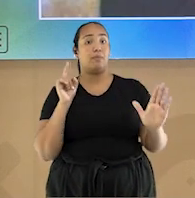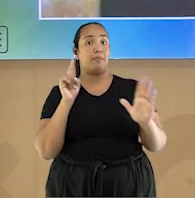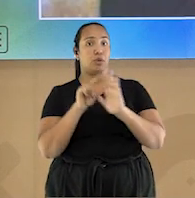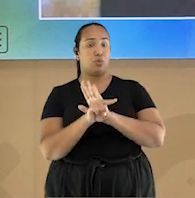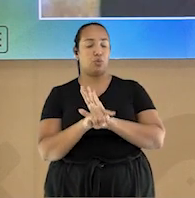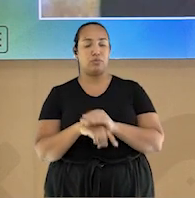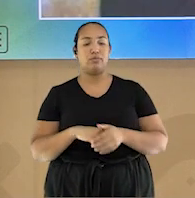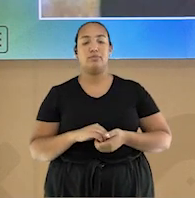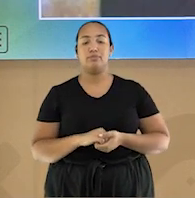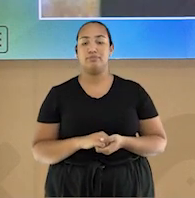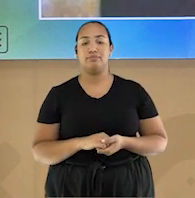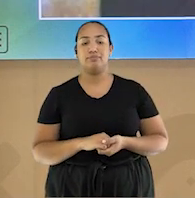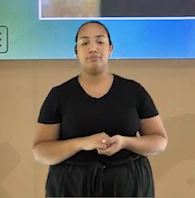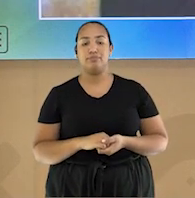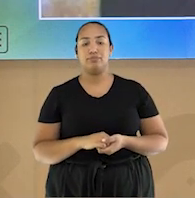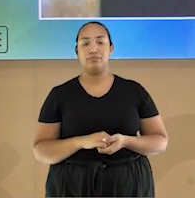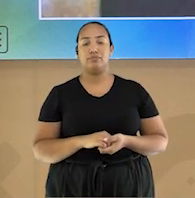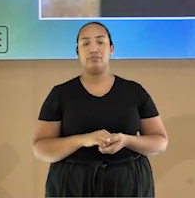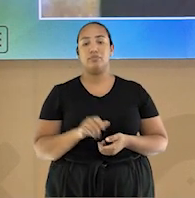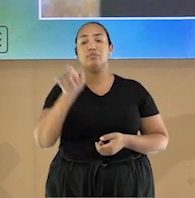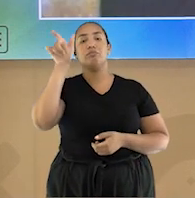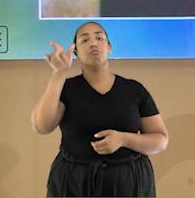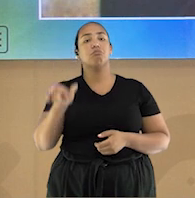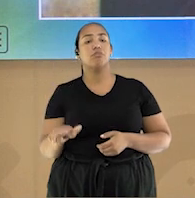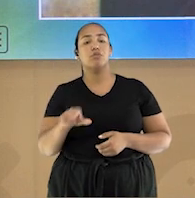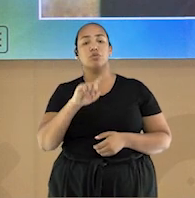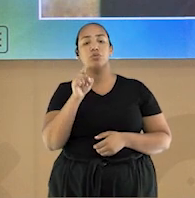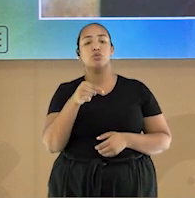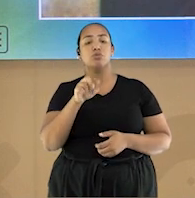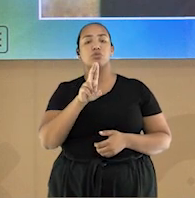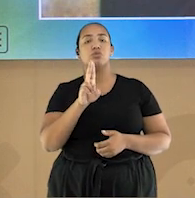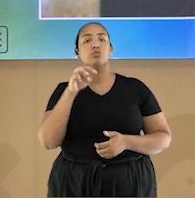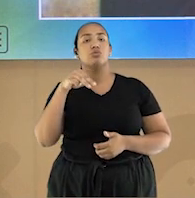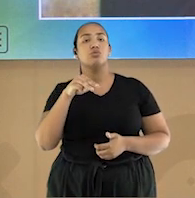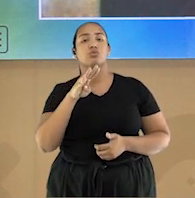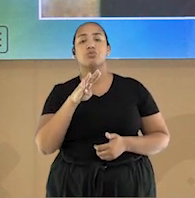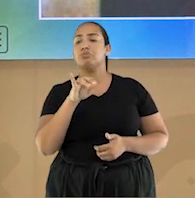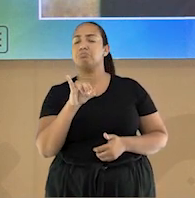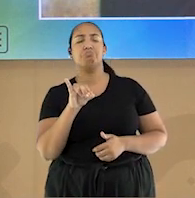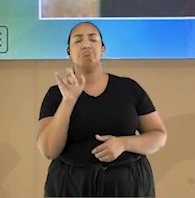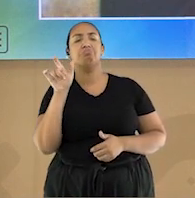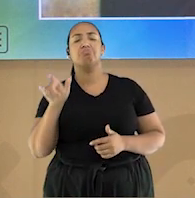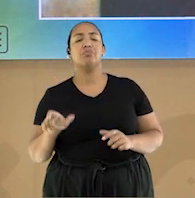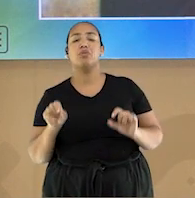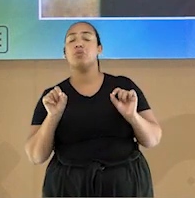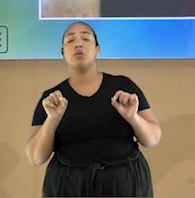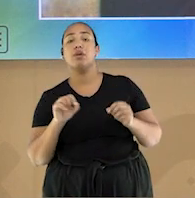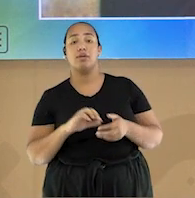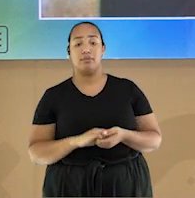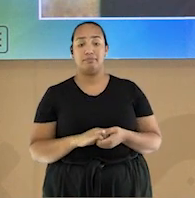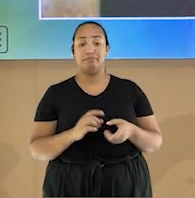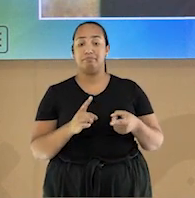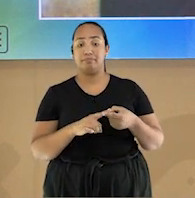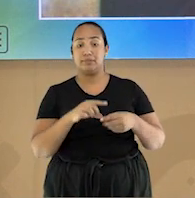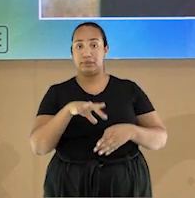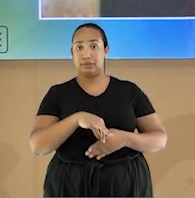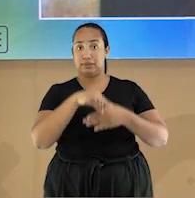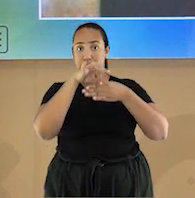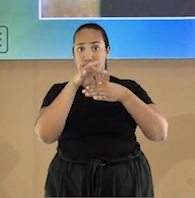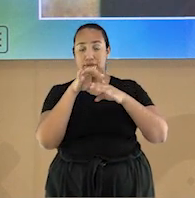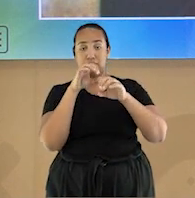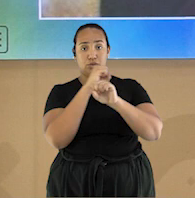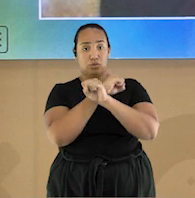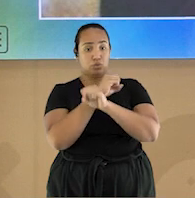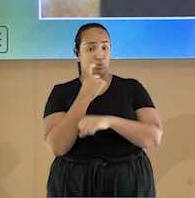pergunta. Quem foi Zumbi dos Palmares? Opção A, líder do Quilombo dos